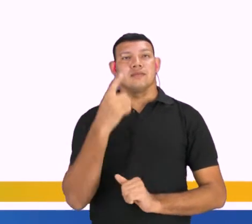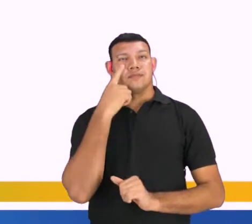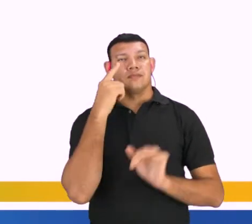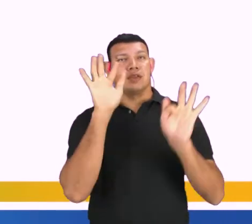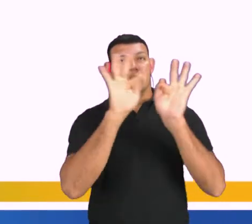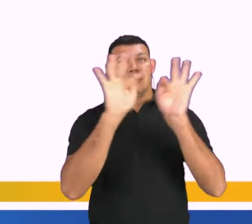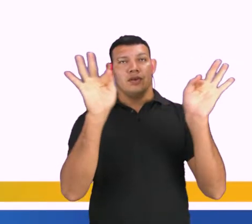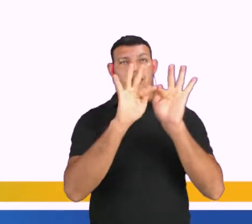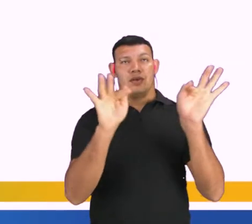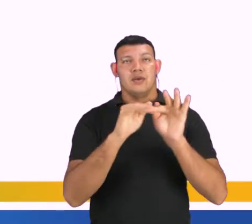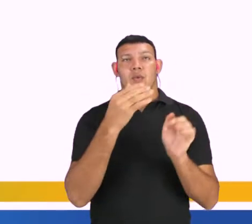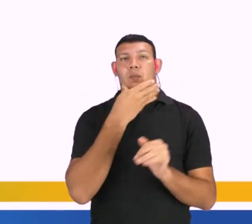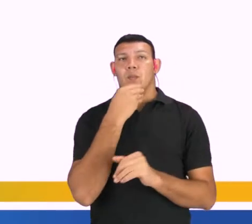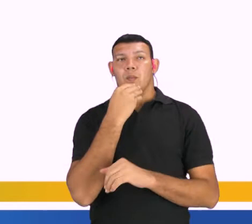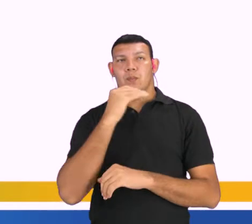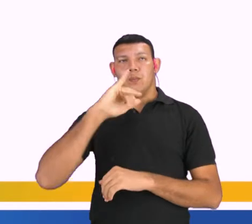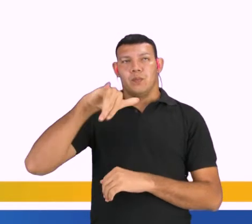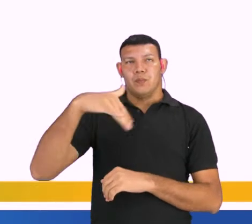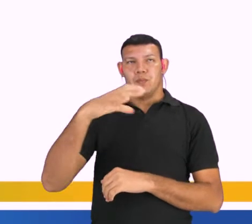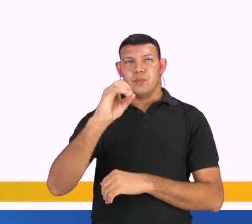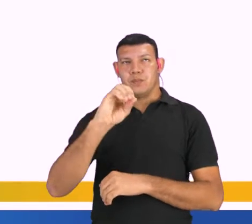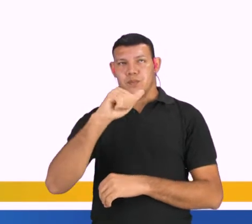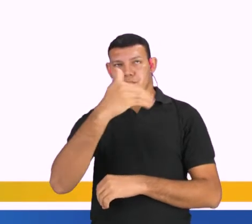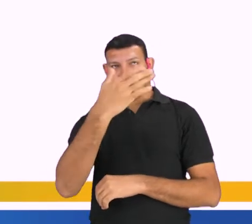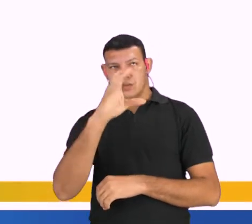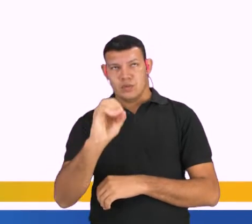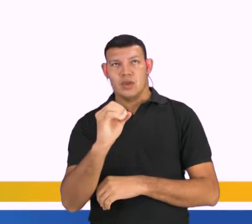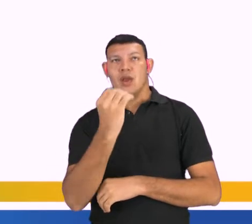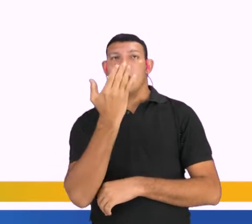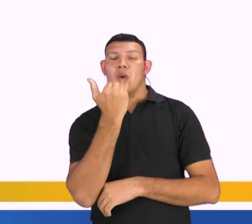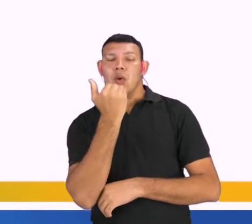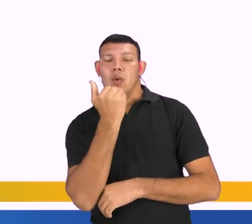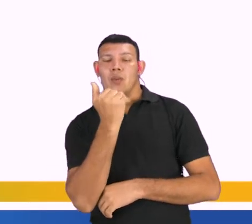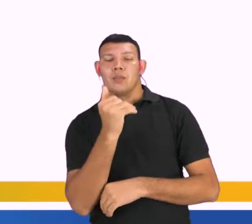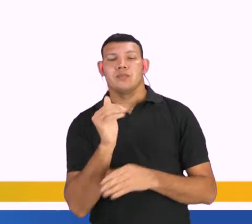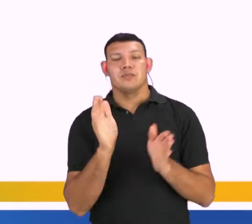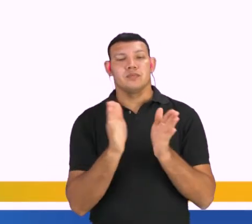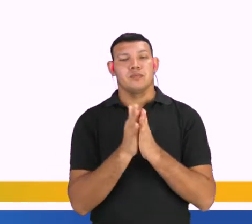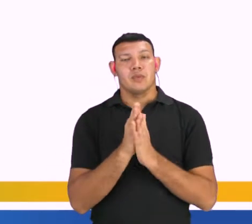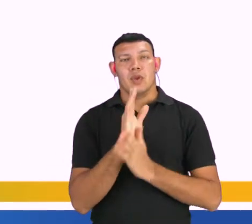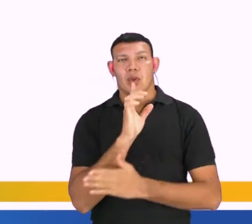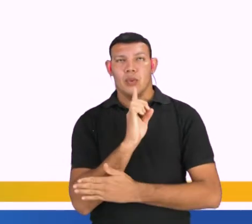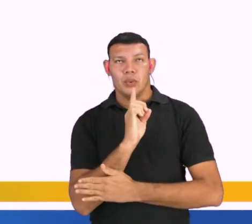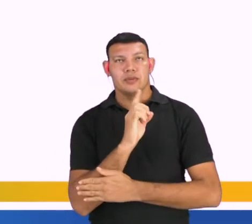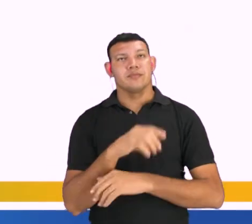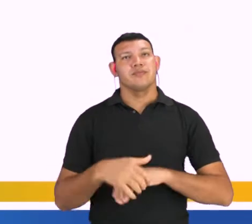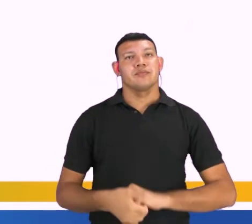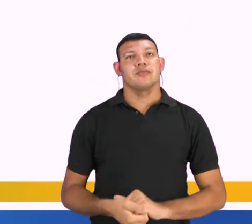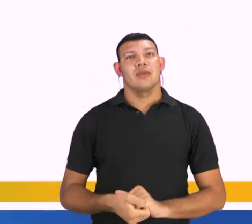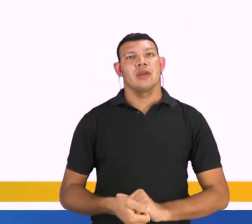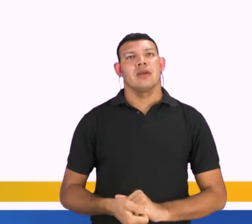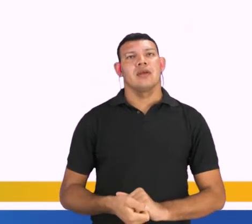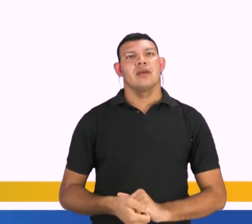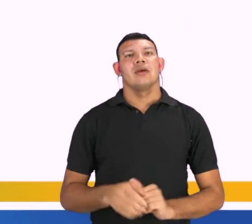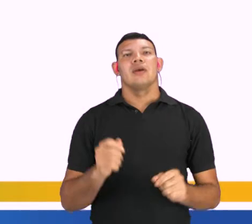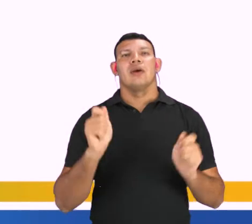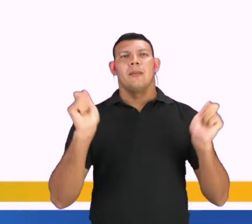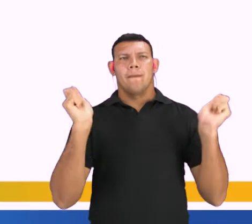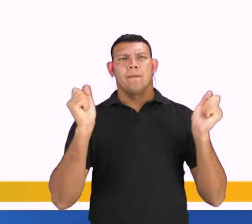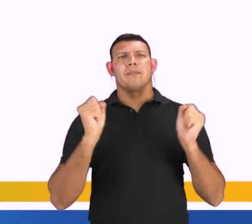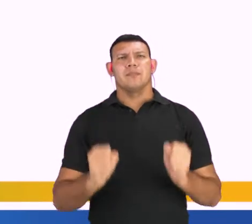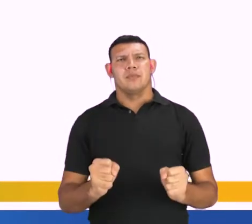na palavra João, em João comeu o bolo. Então a frase poderia estar respondendo a uma pergunta